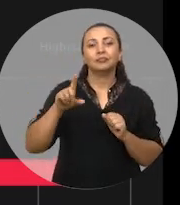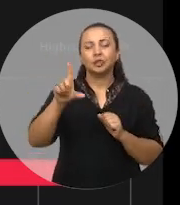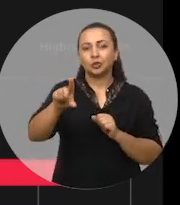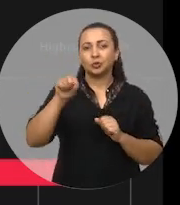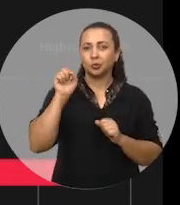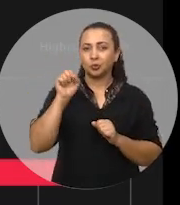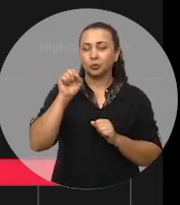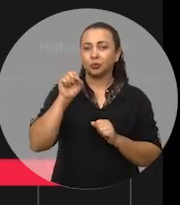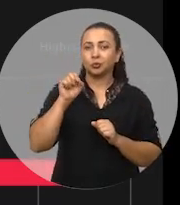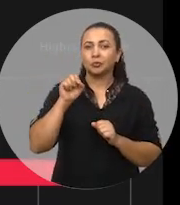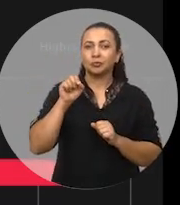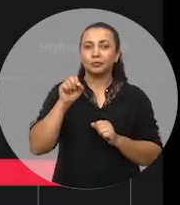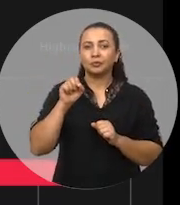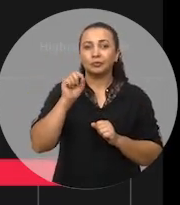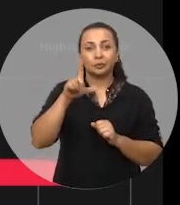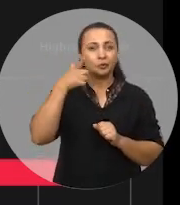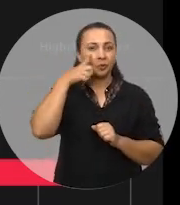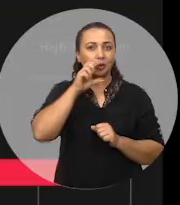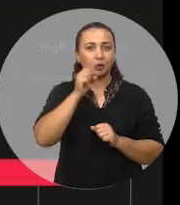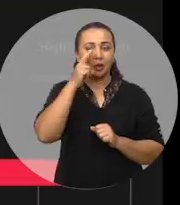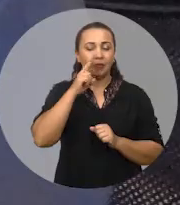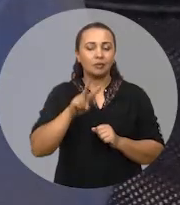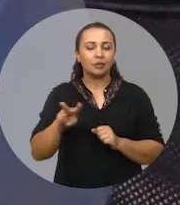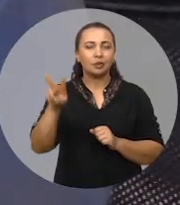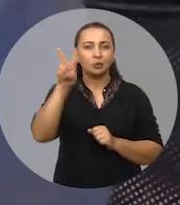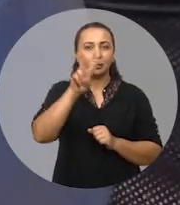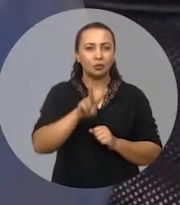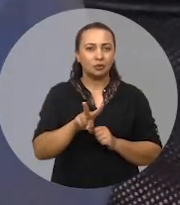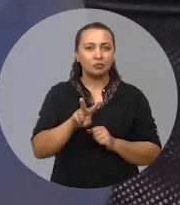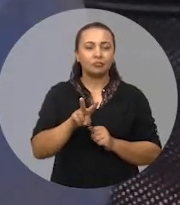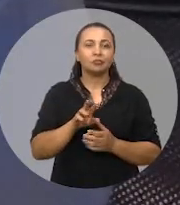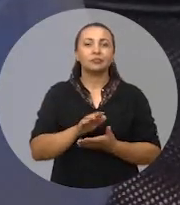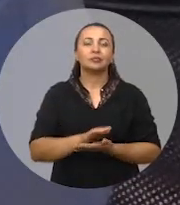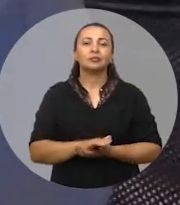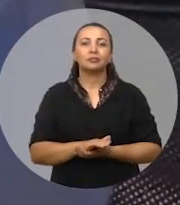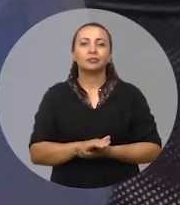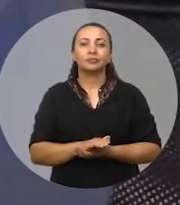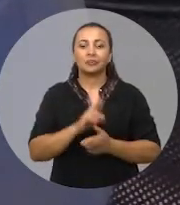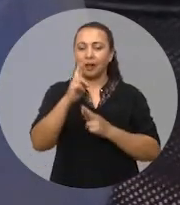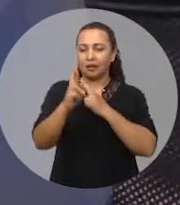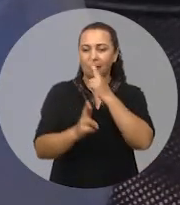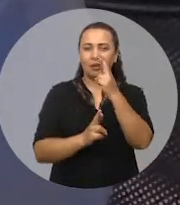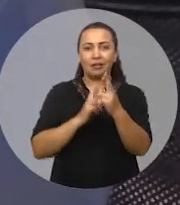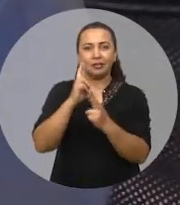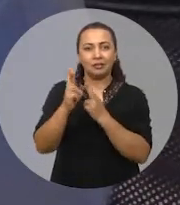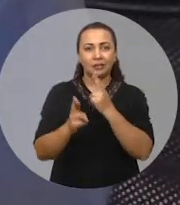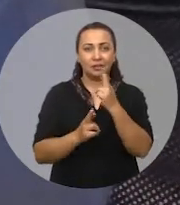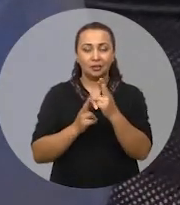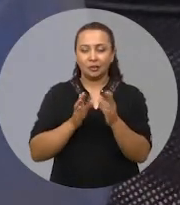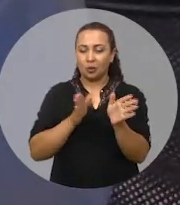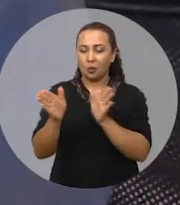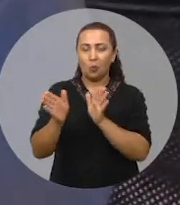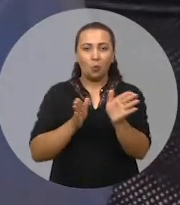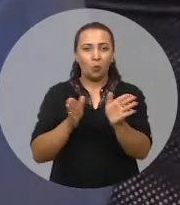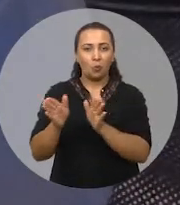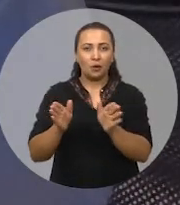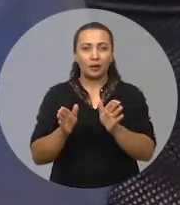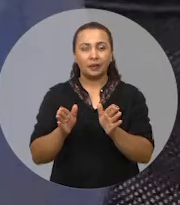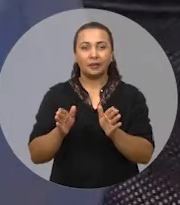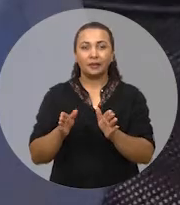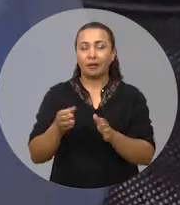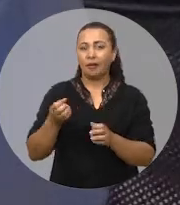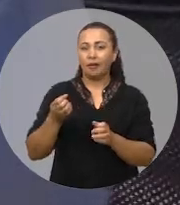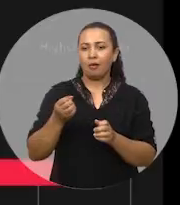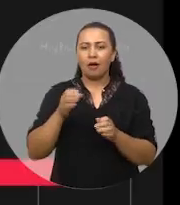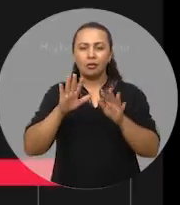aqui esquerdo, você consegue visualizar a relação entre a tonalidade de